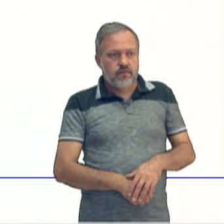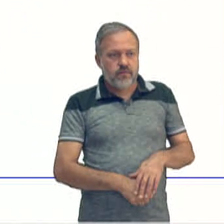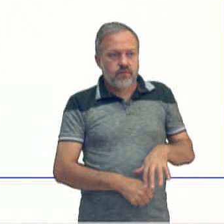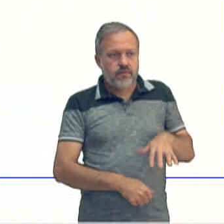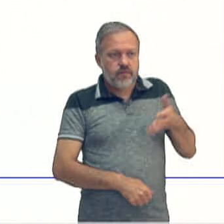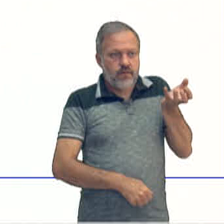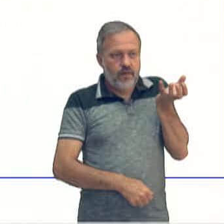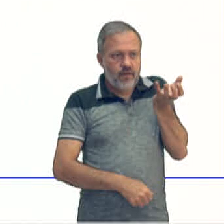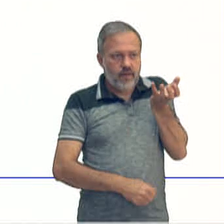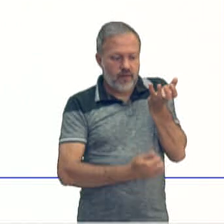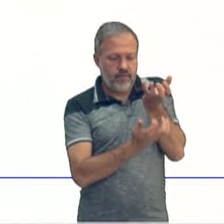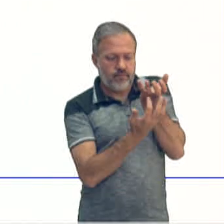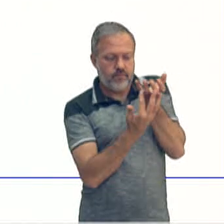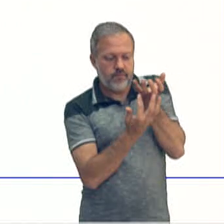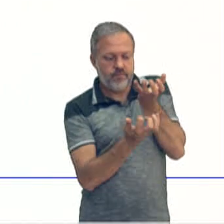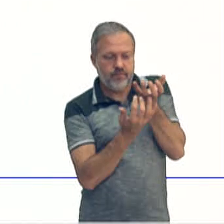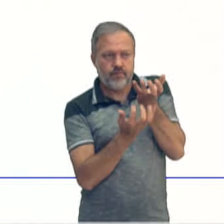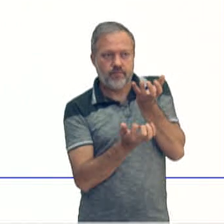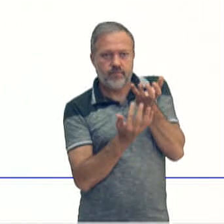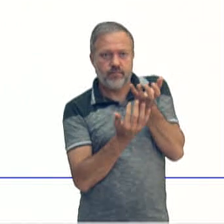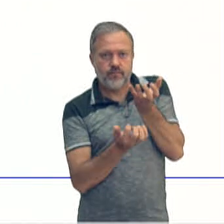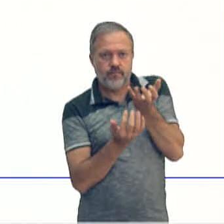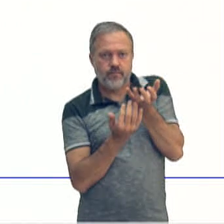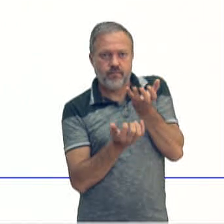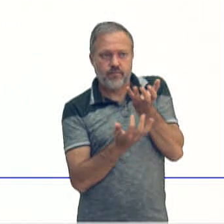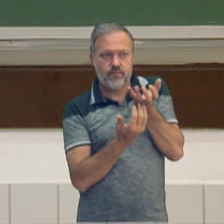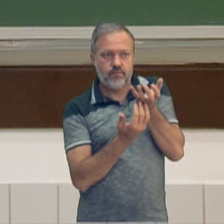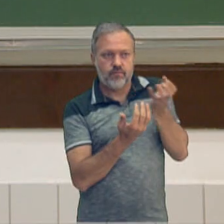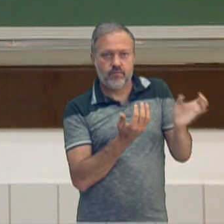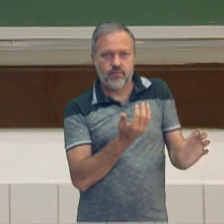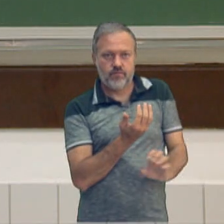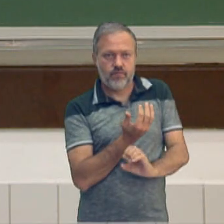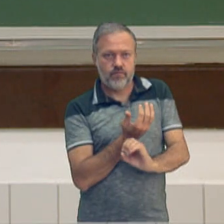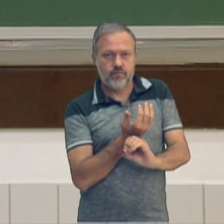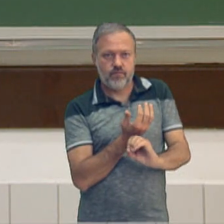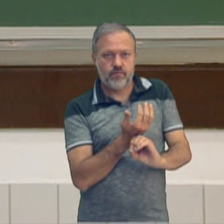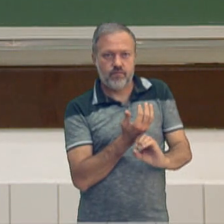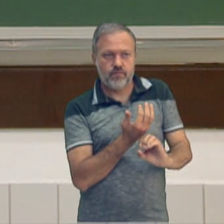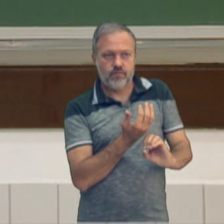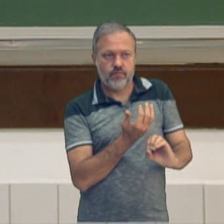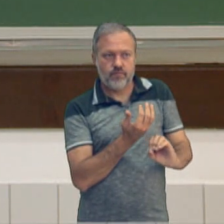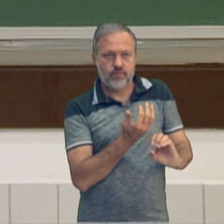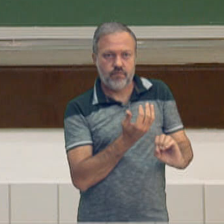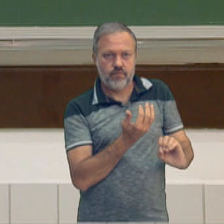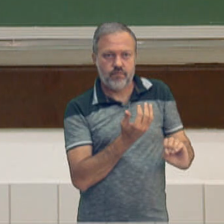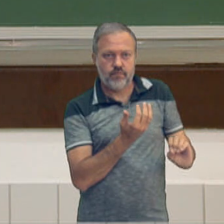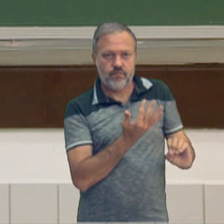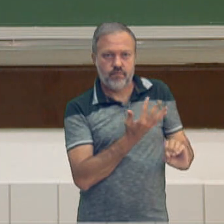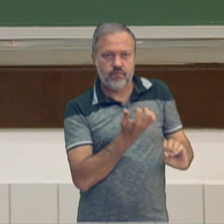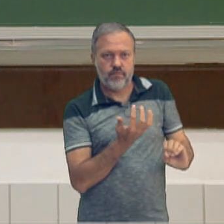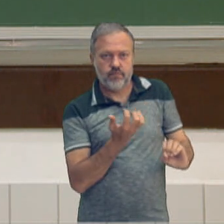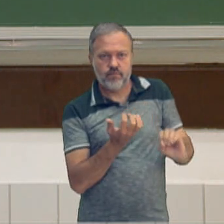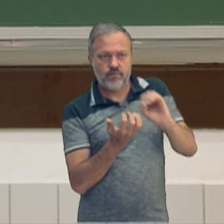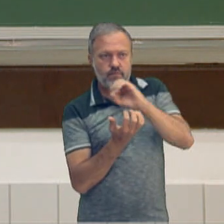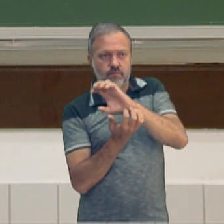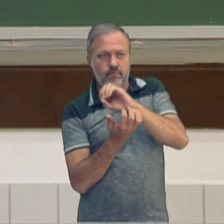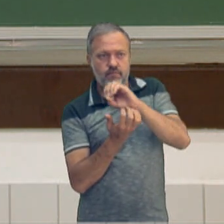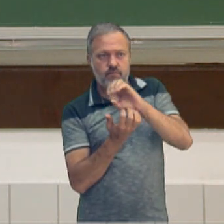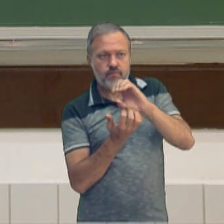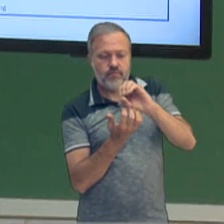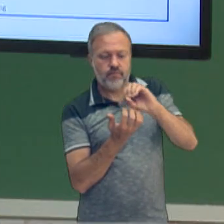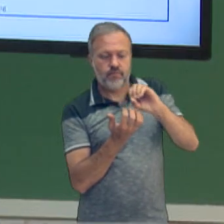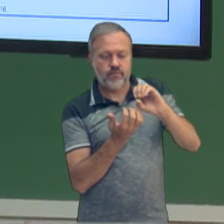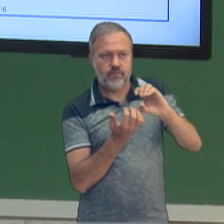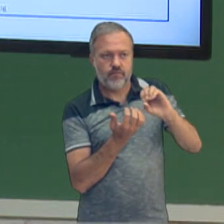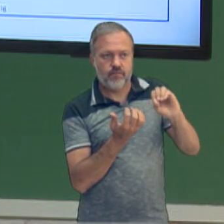bastante lipídio. Aqui a gente está representando só os lipídios, mas tem que lembrar que membrana pode ter proteína, pode ter açúcar também, tá? Mas vocês estão